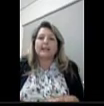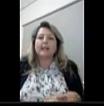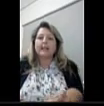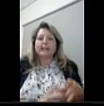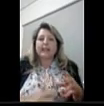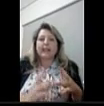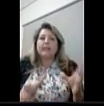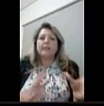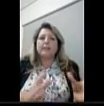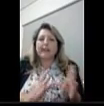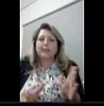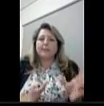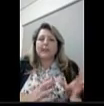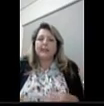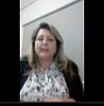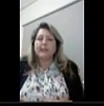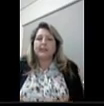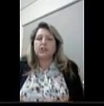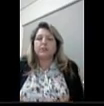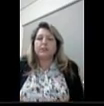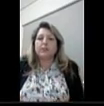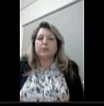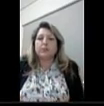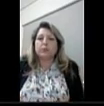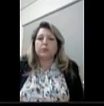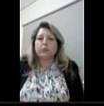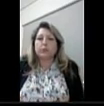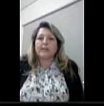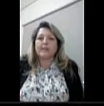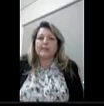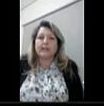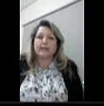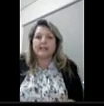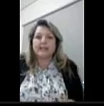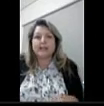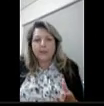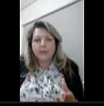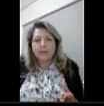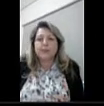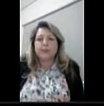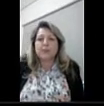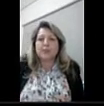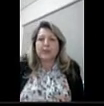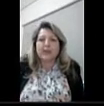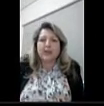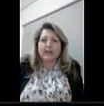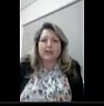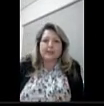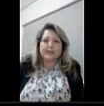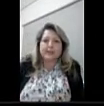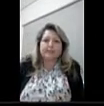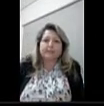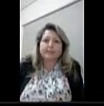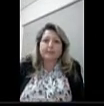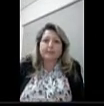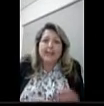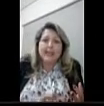regra, né? Vá também estipulando junto com essa criança, principalmente os mais velhos.